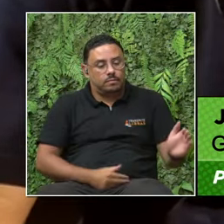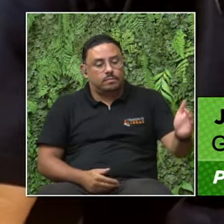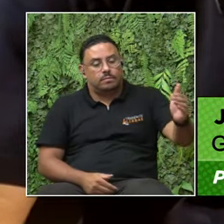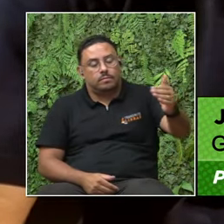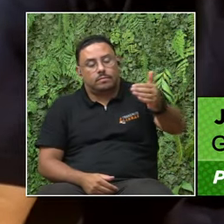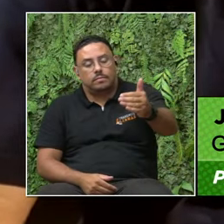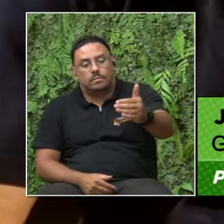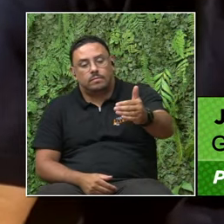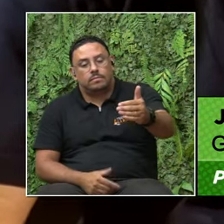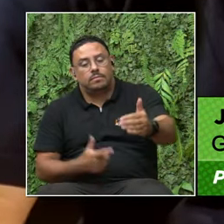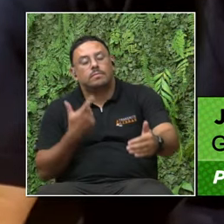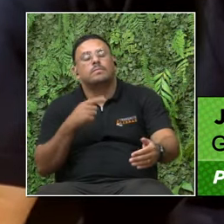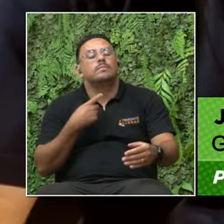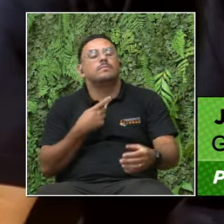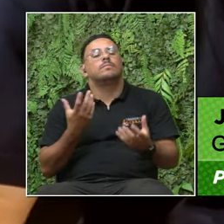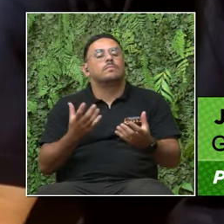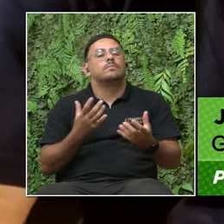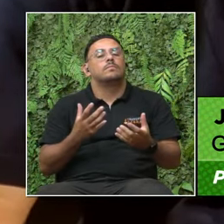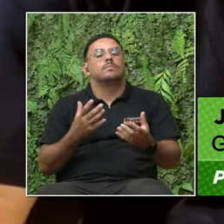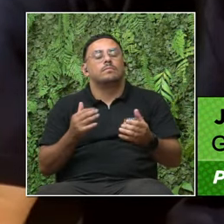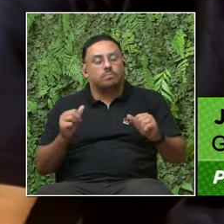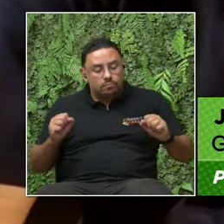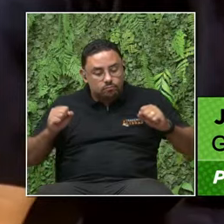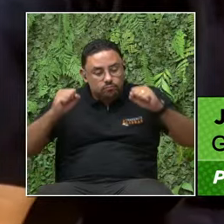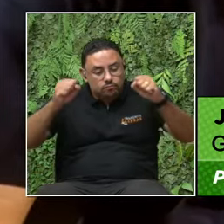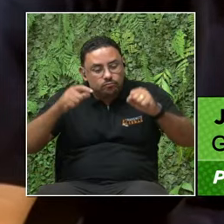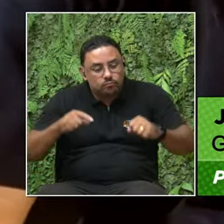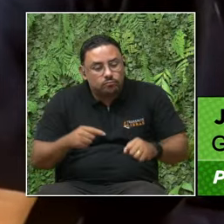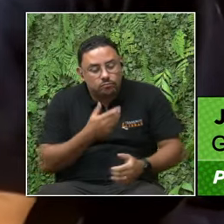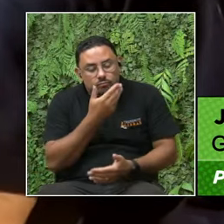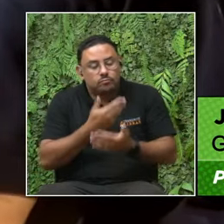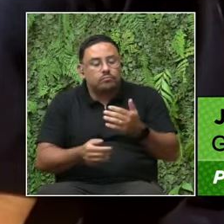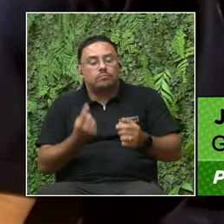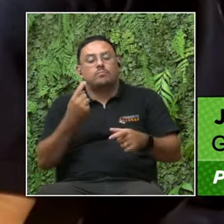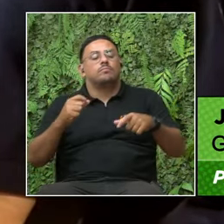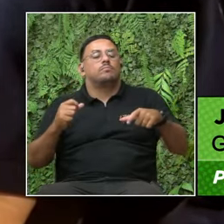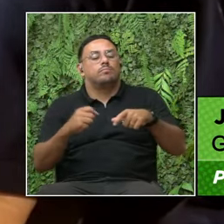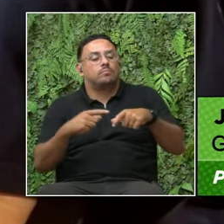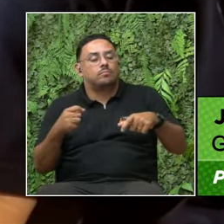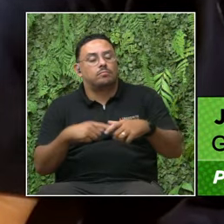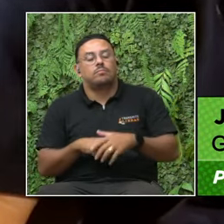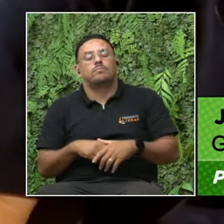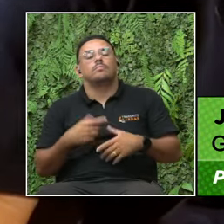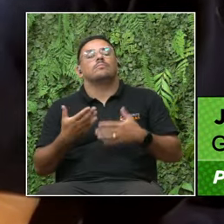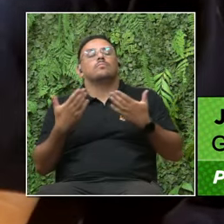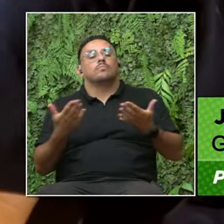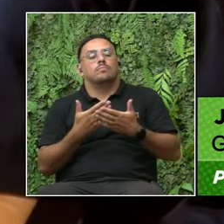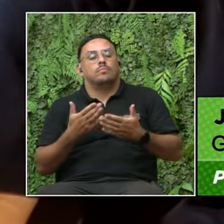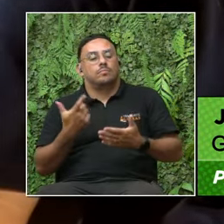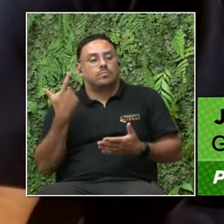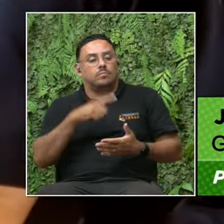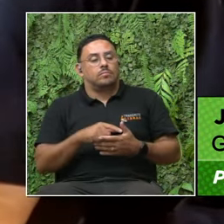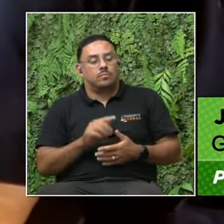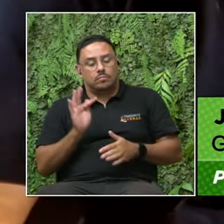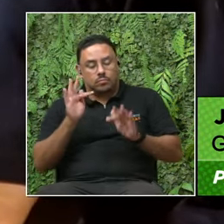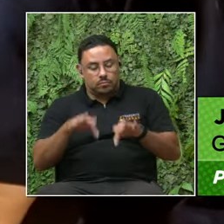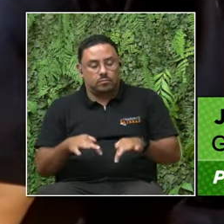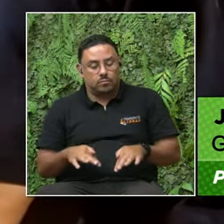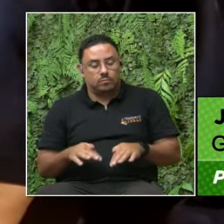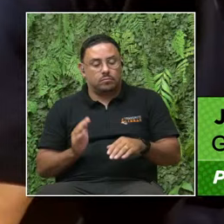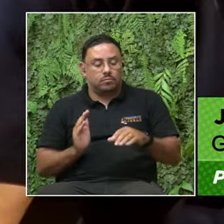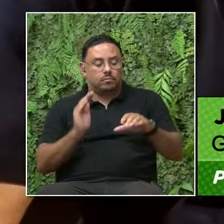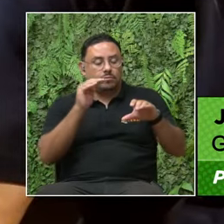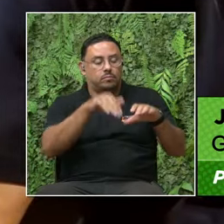pelo meio e eu queria voar no campo ali Paulinho porque você perdeu ali falei não é possível Paulinho mas depois acabou compensando com o tapa da